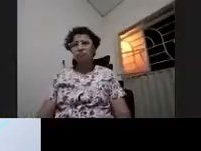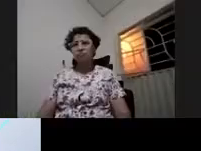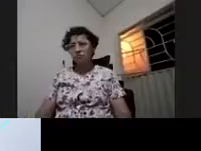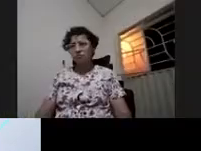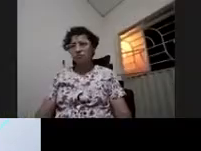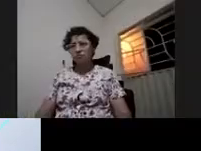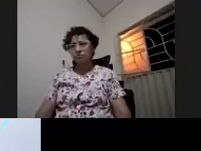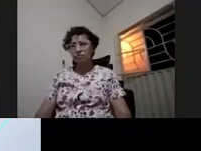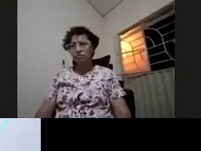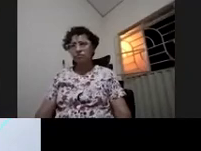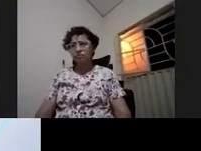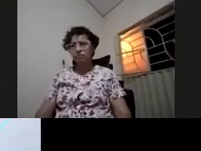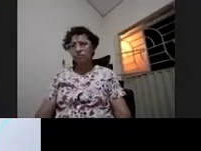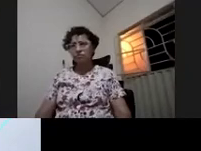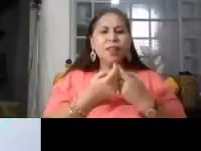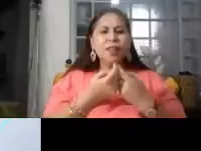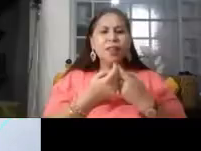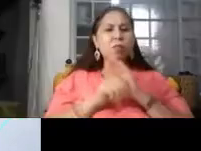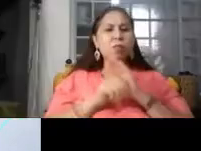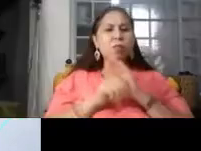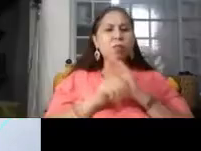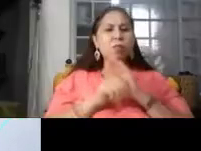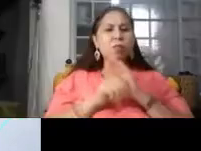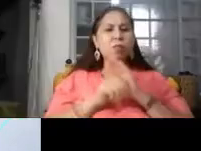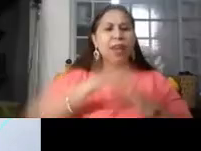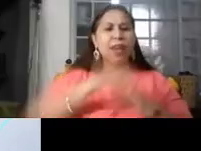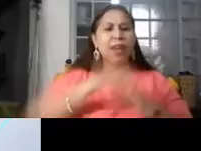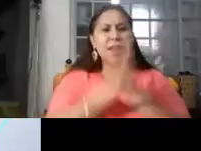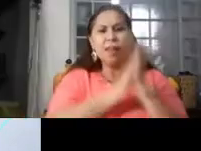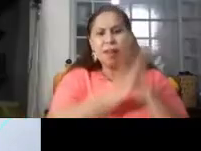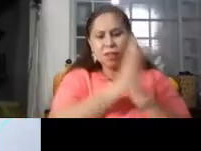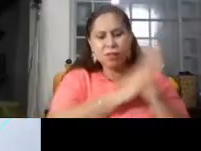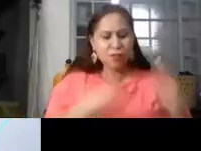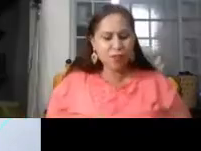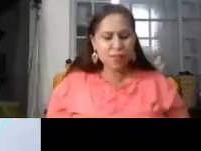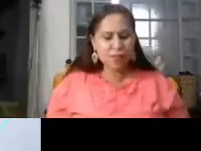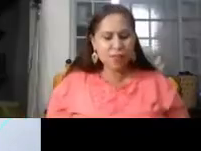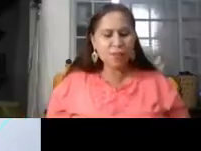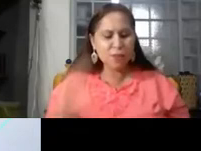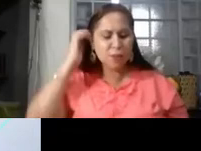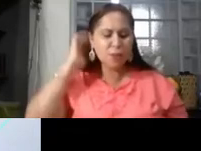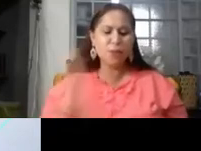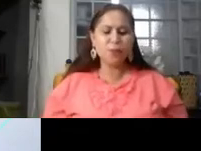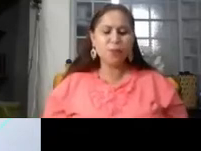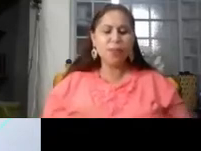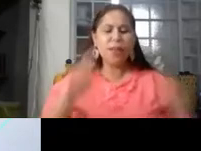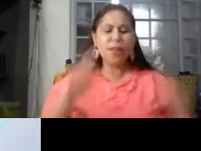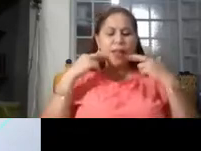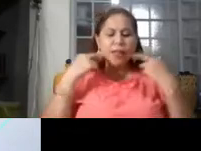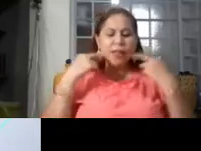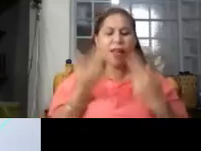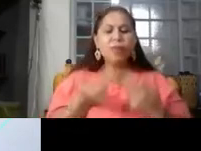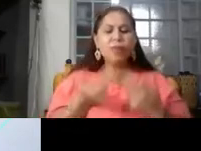em 8h59, mas a gente atrasa um pouquinho para entrar, né? A gente vai vivenciar nosso conteúdo todo. Na